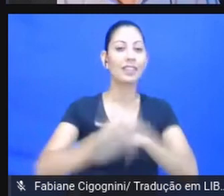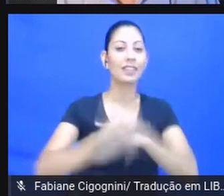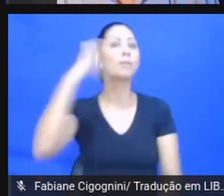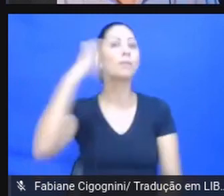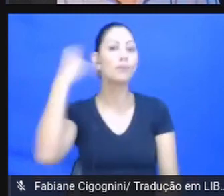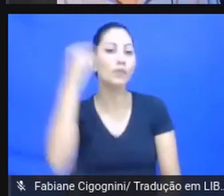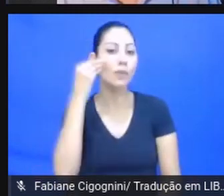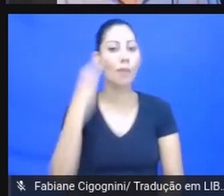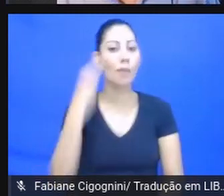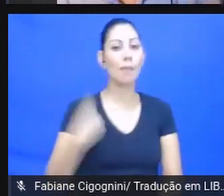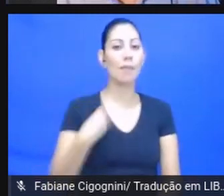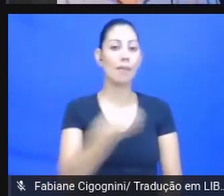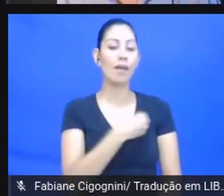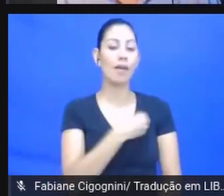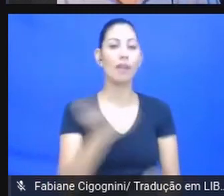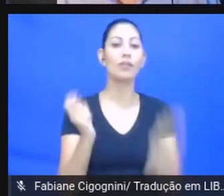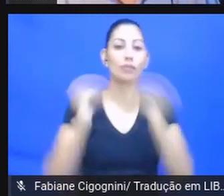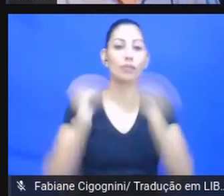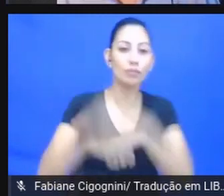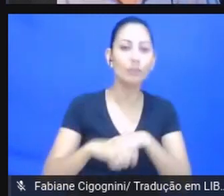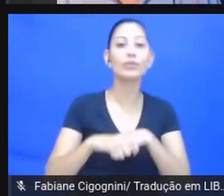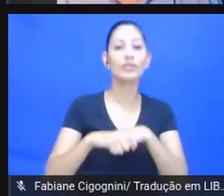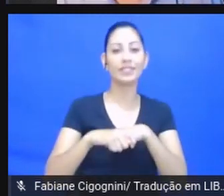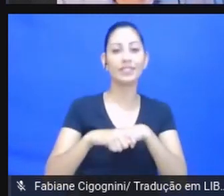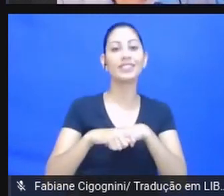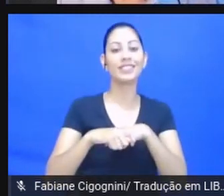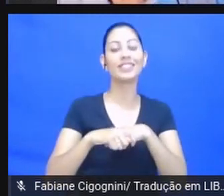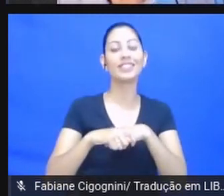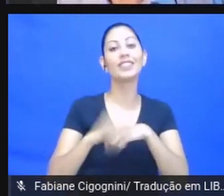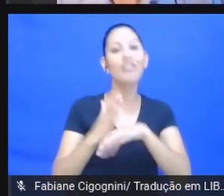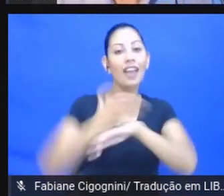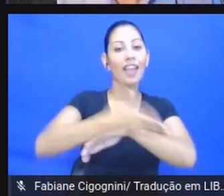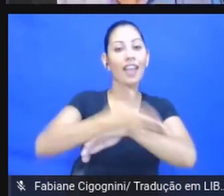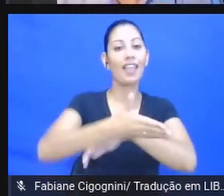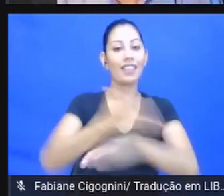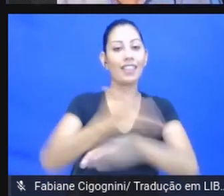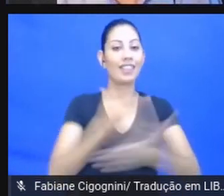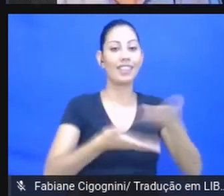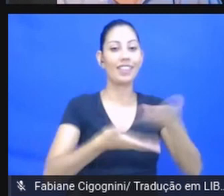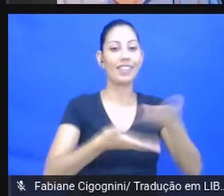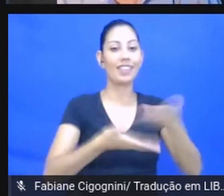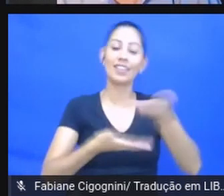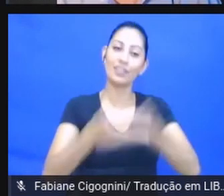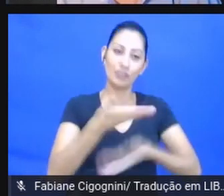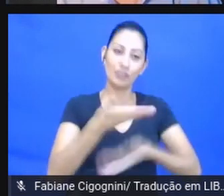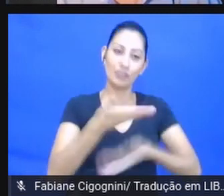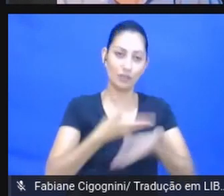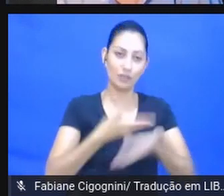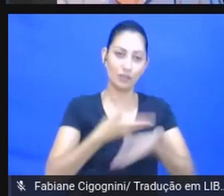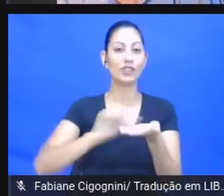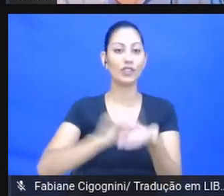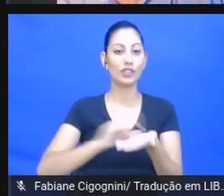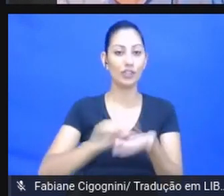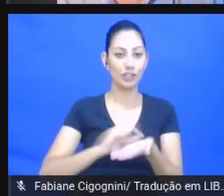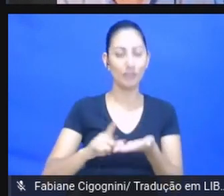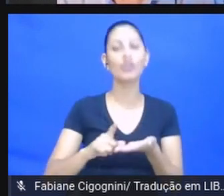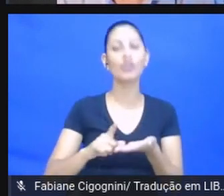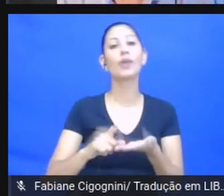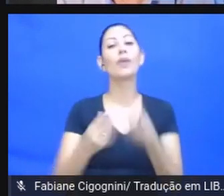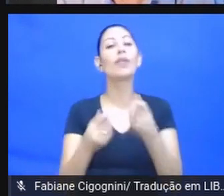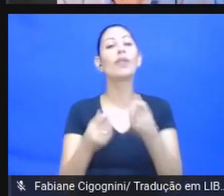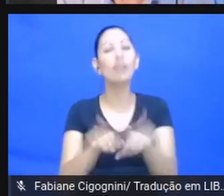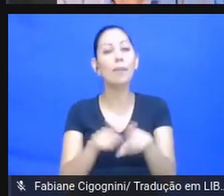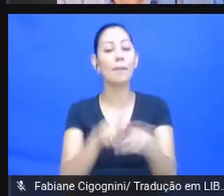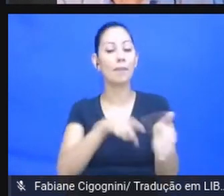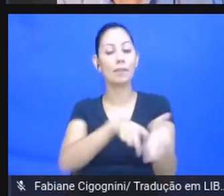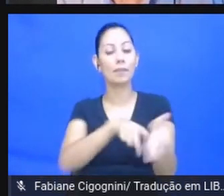médicos, enfim, todo esse compartilhamento de dúvidas, de pesquisas. Isso